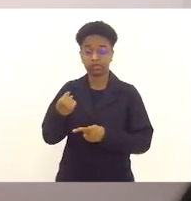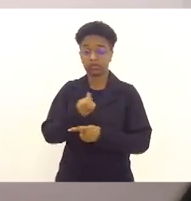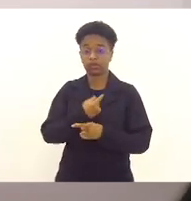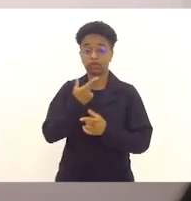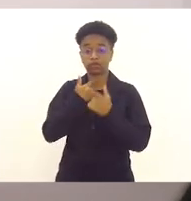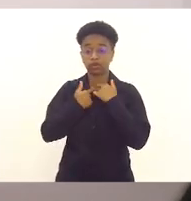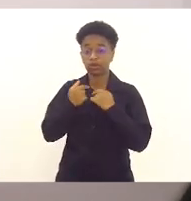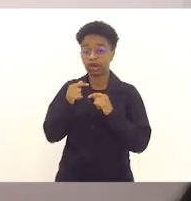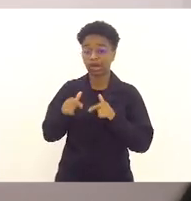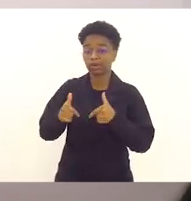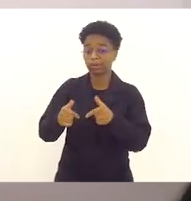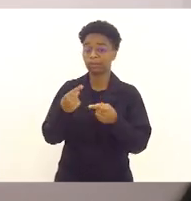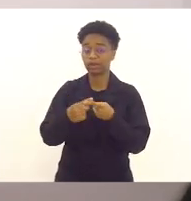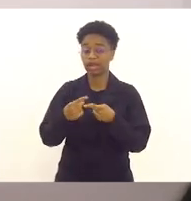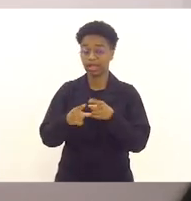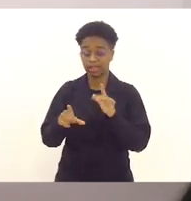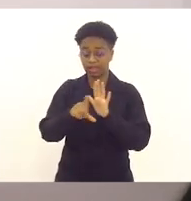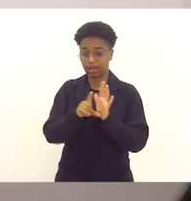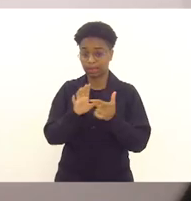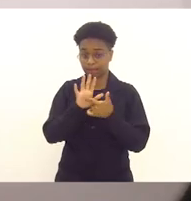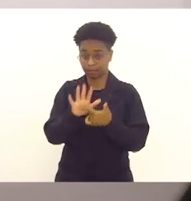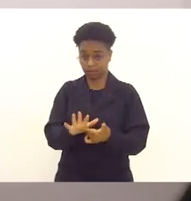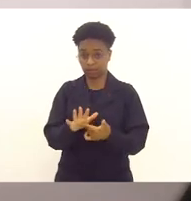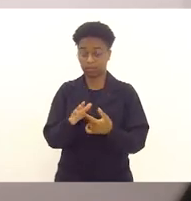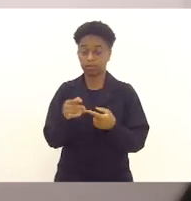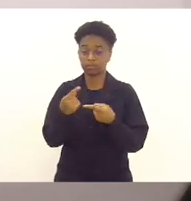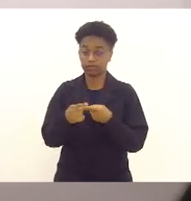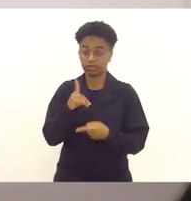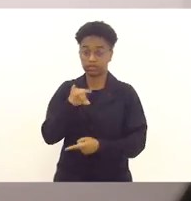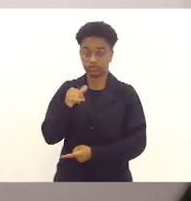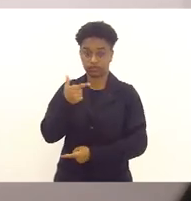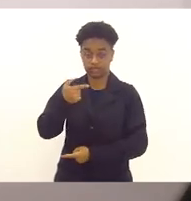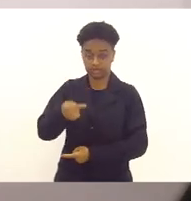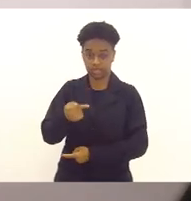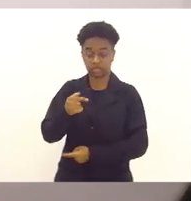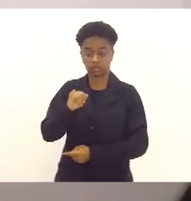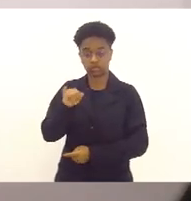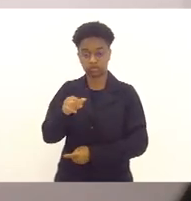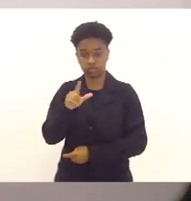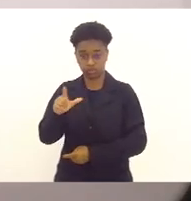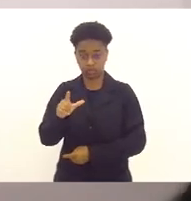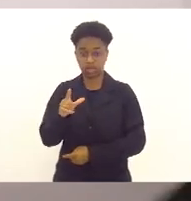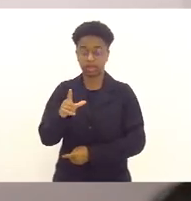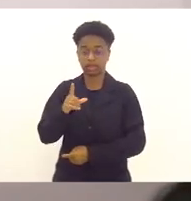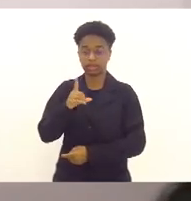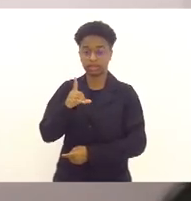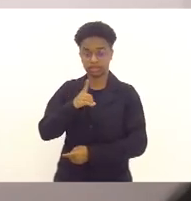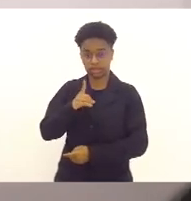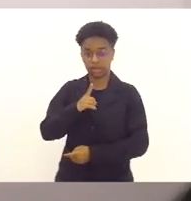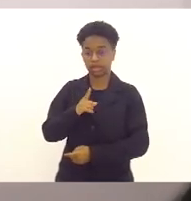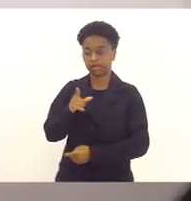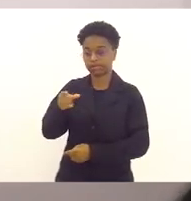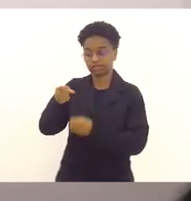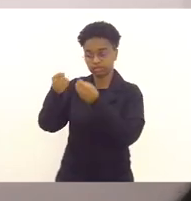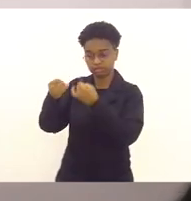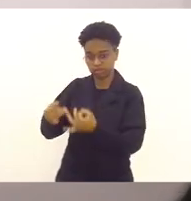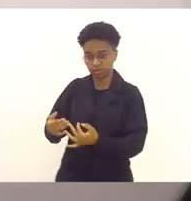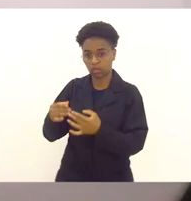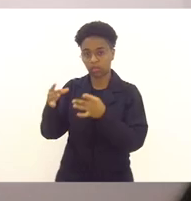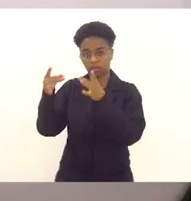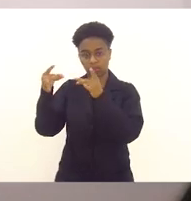lei dá esse direito dia 27 de julho teve lá foi atendida pela minha servidora que explicou todo o caso para ela